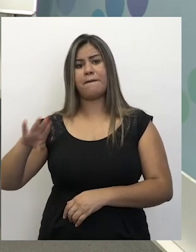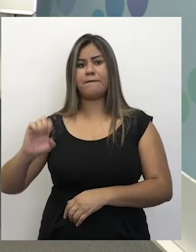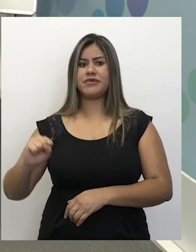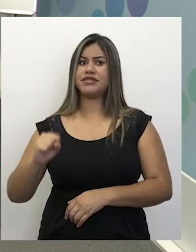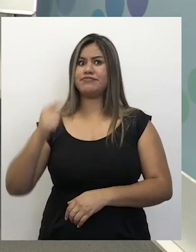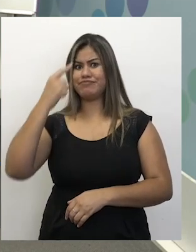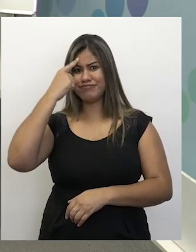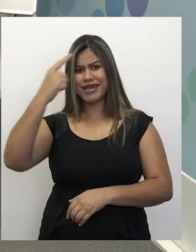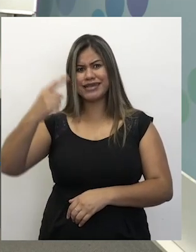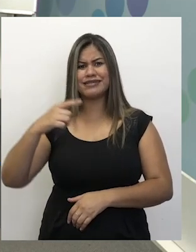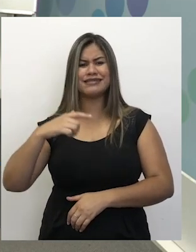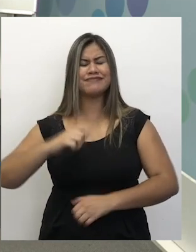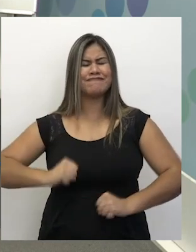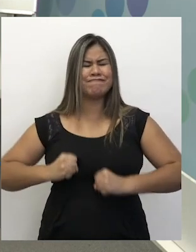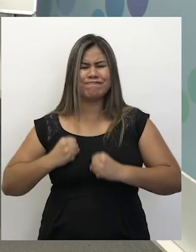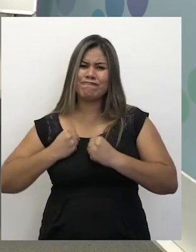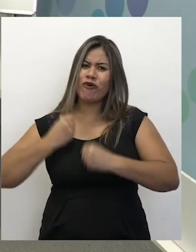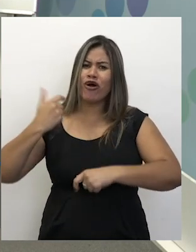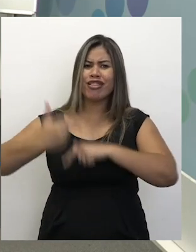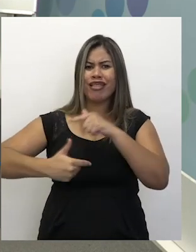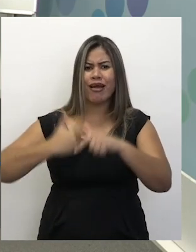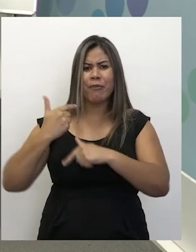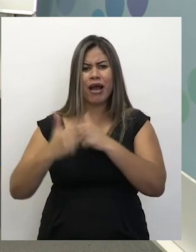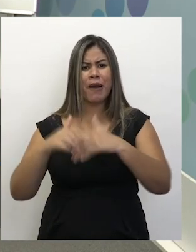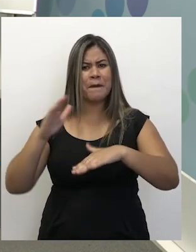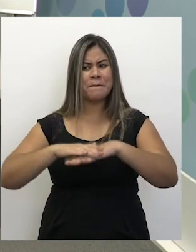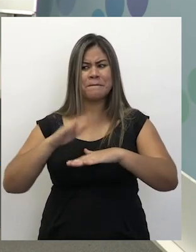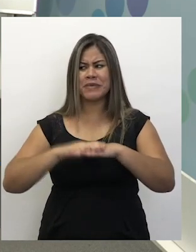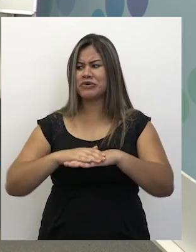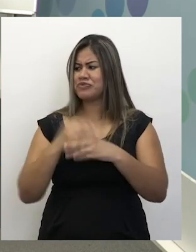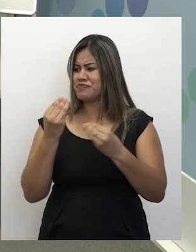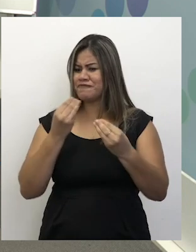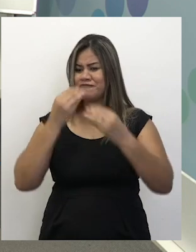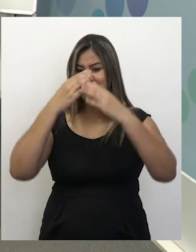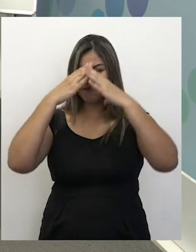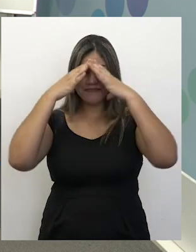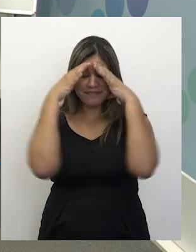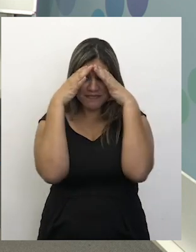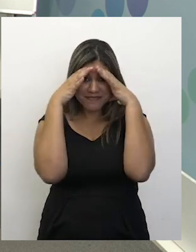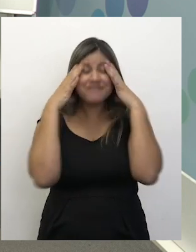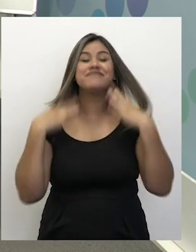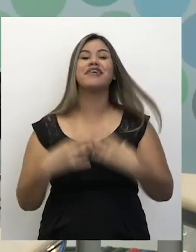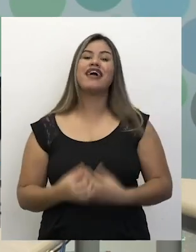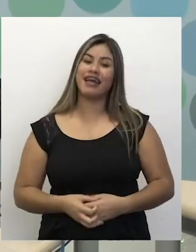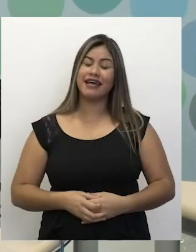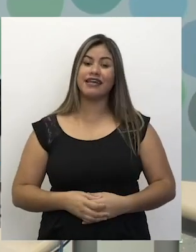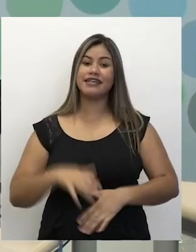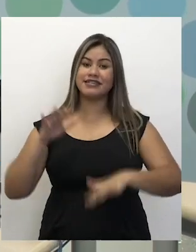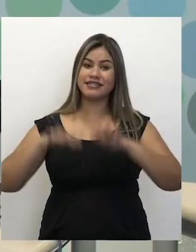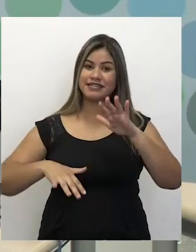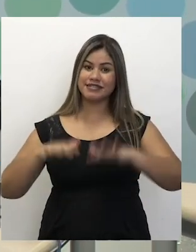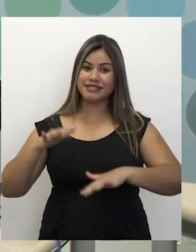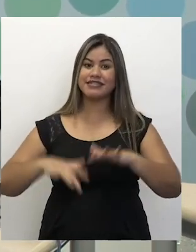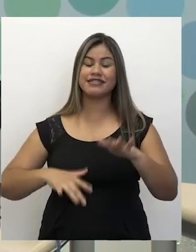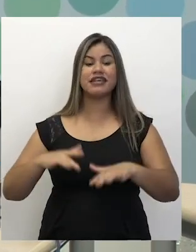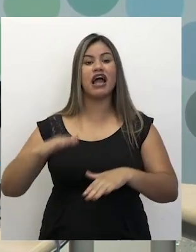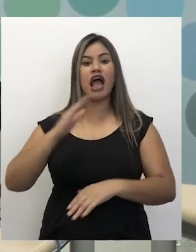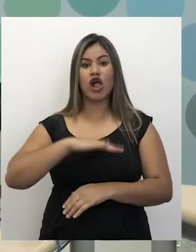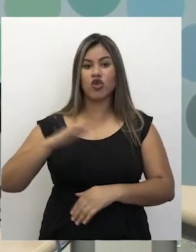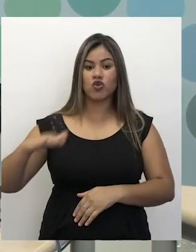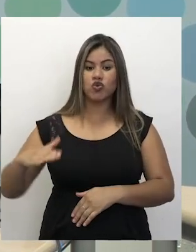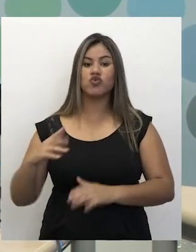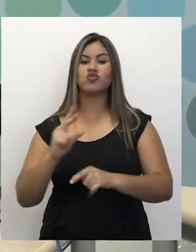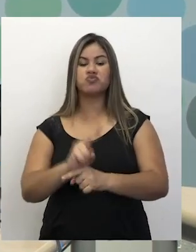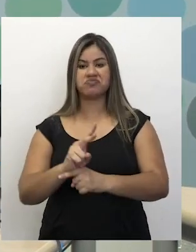versos decassílabos trabalho que não Oi filha eu tenho integral e os Vamos às vezes pedem emprestado para ler sim